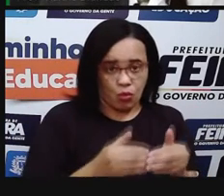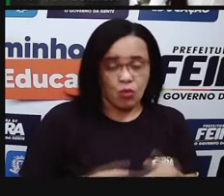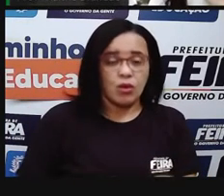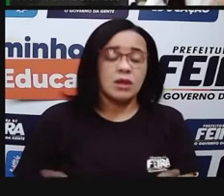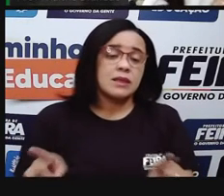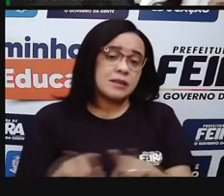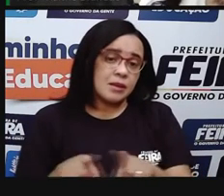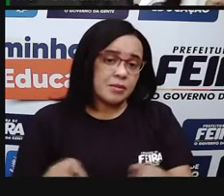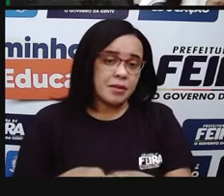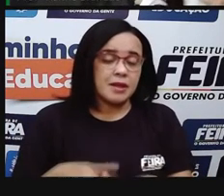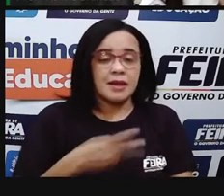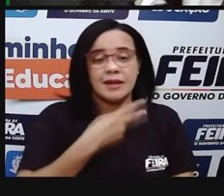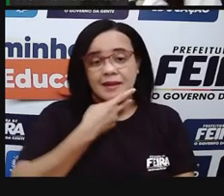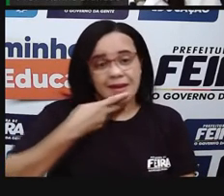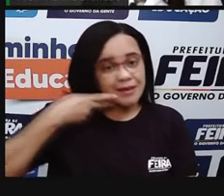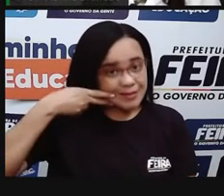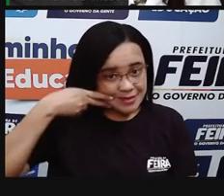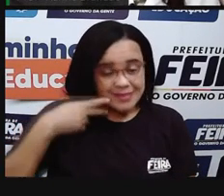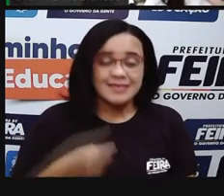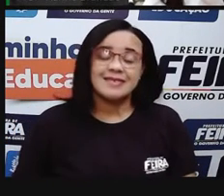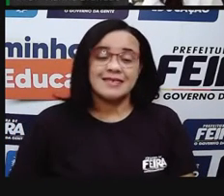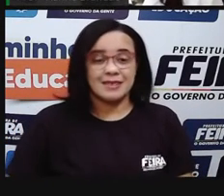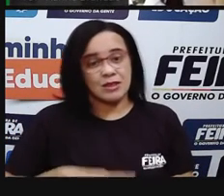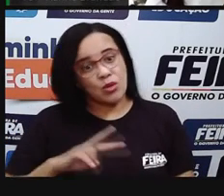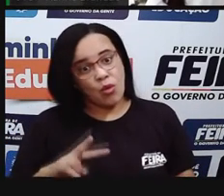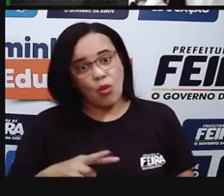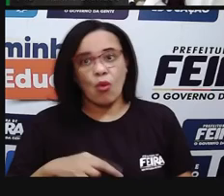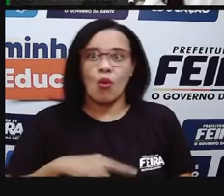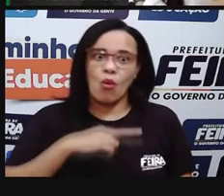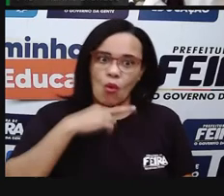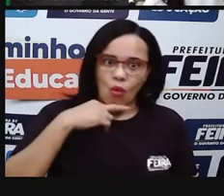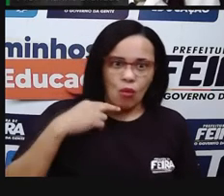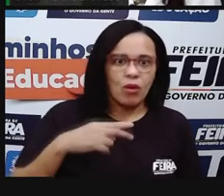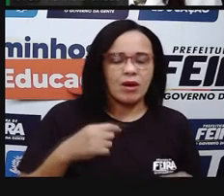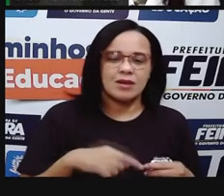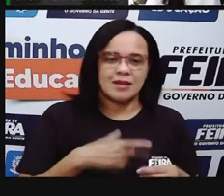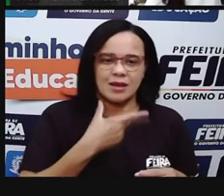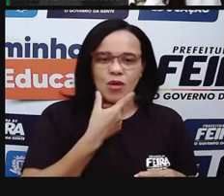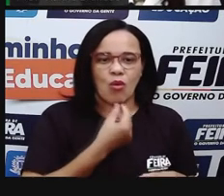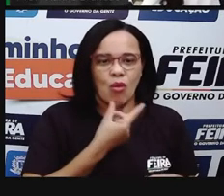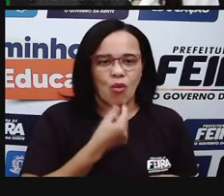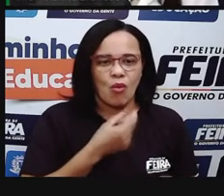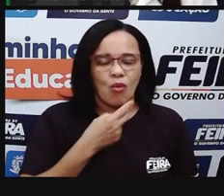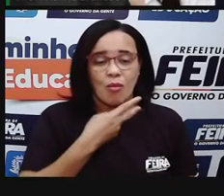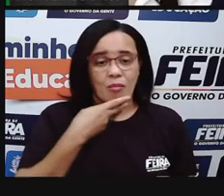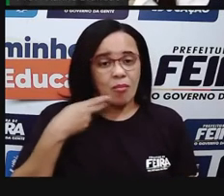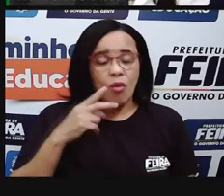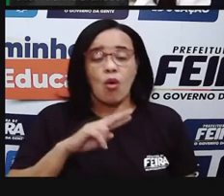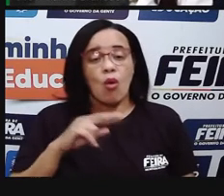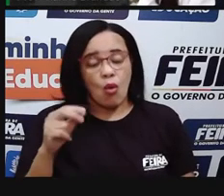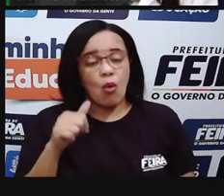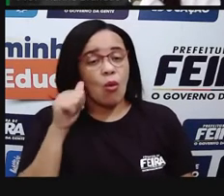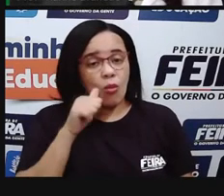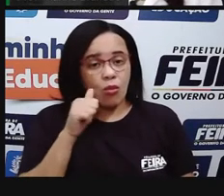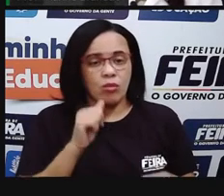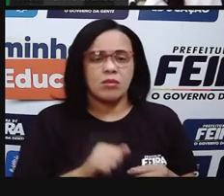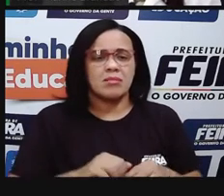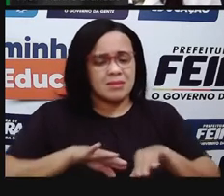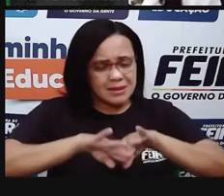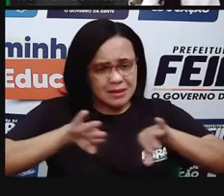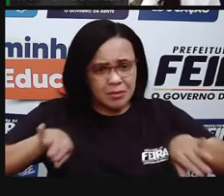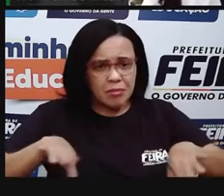As bijuterias, quando alguém usa bijuteria, a Xuxa, o brinco, né? Vou separar os meus